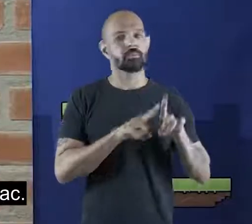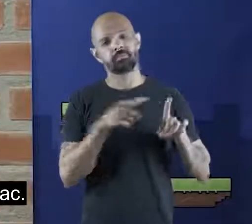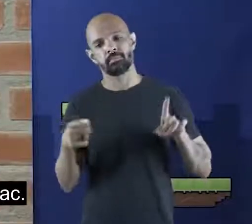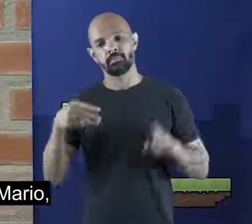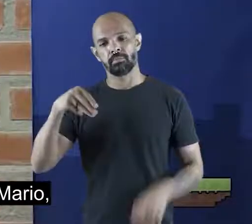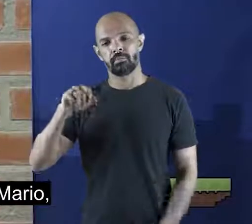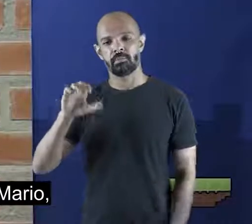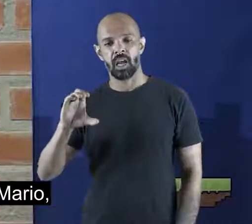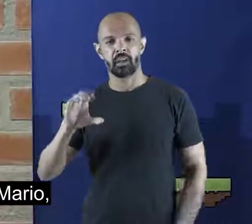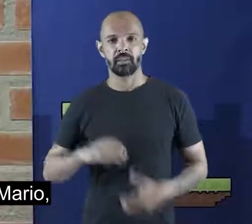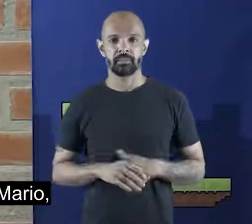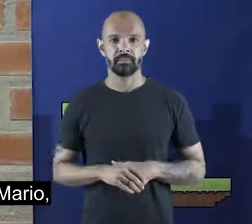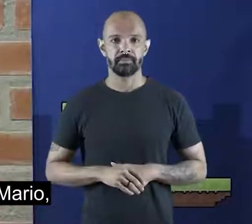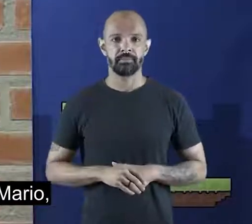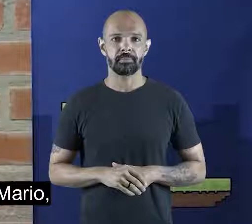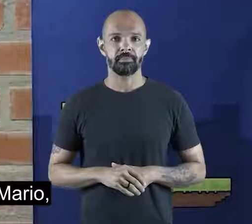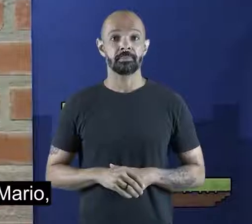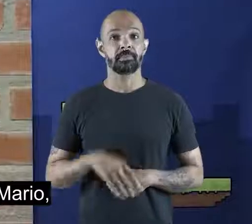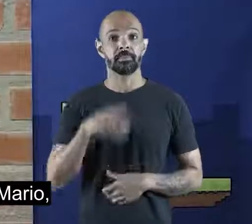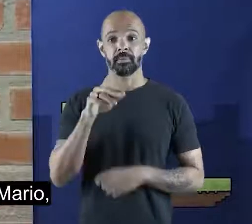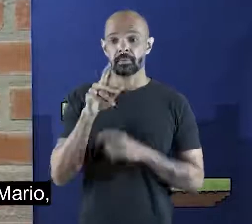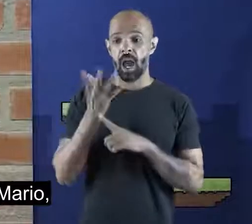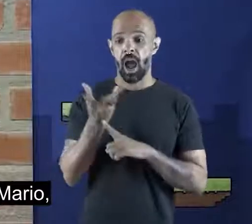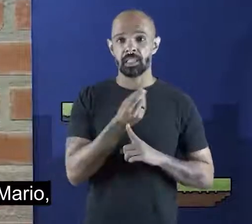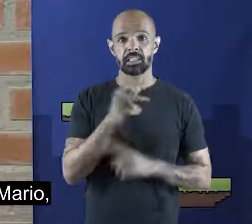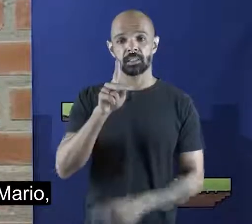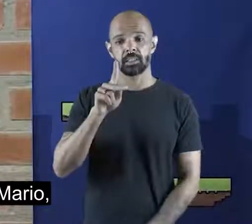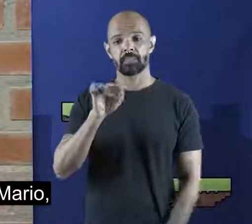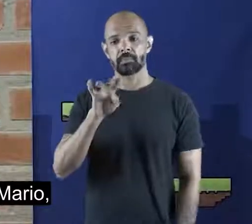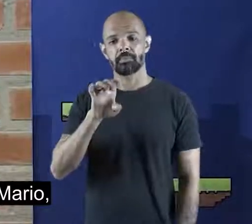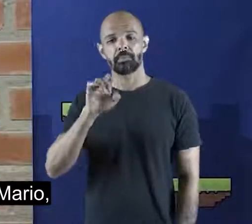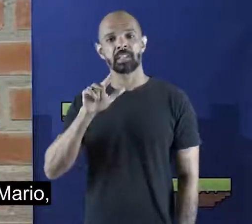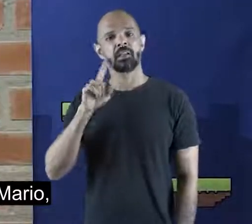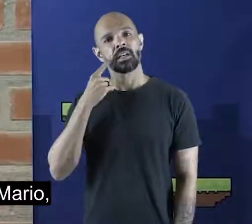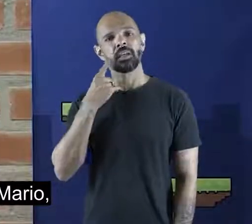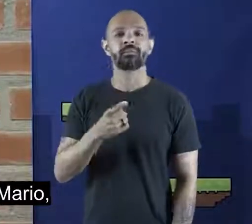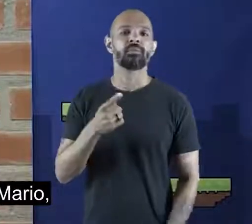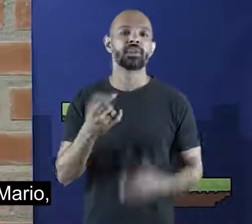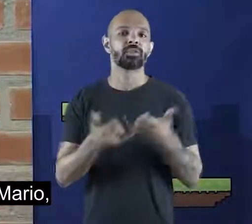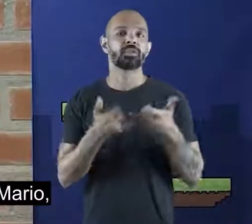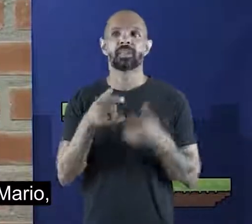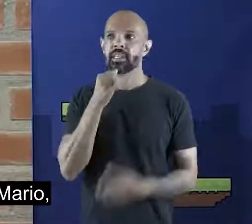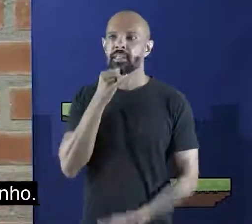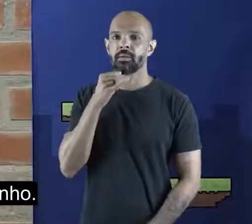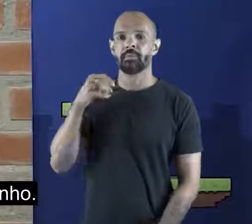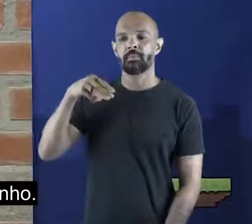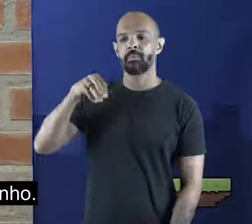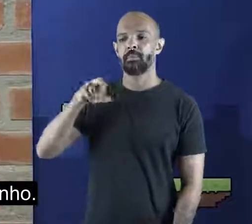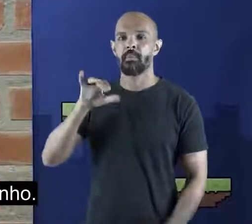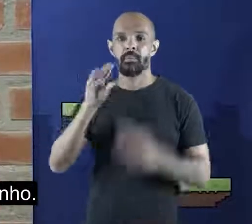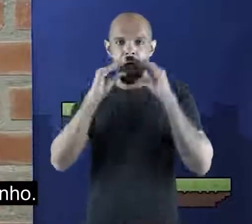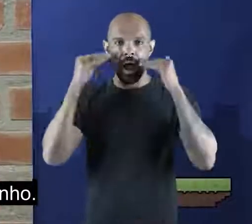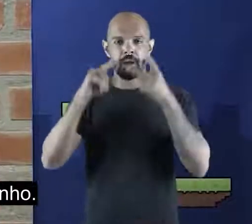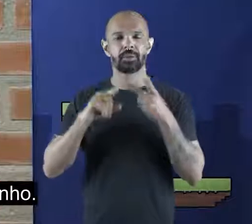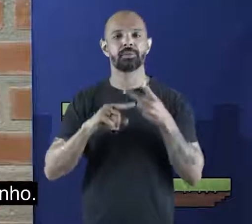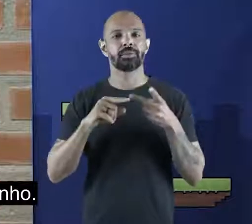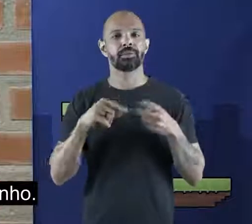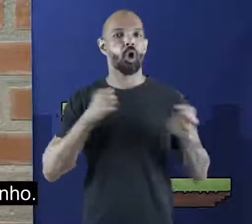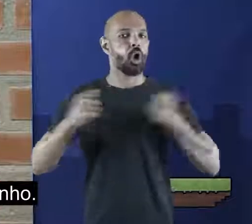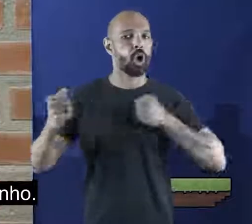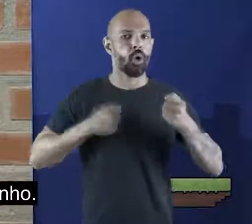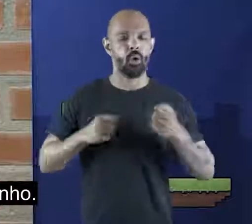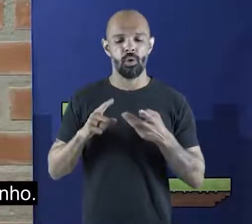Mac, né? A pixel art é essa arte que a gente vê em jogos como o Mario, o Donkey Kong, por exemplo,